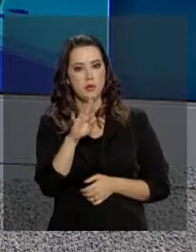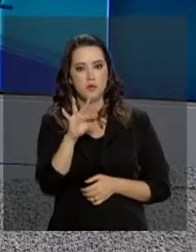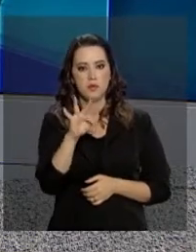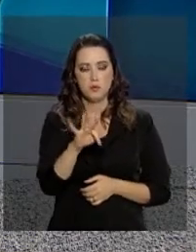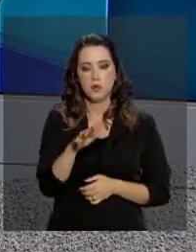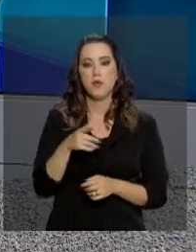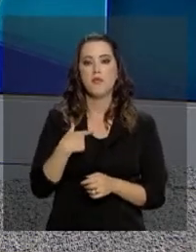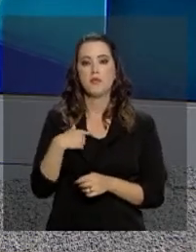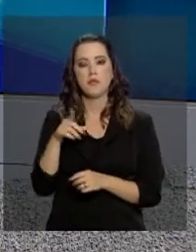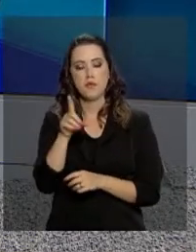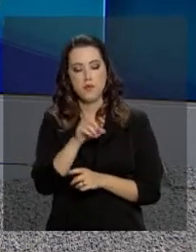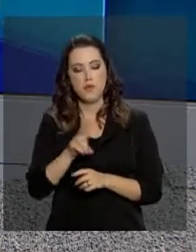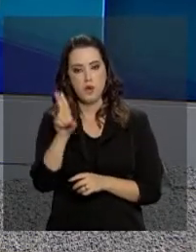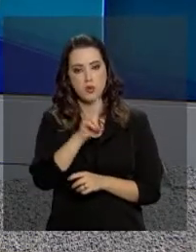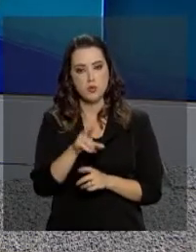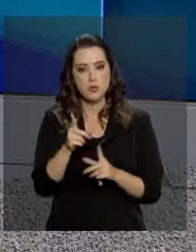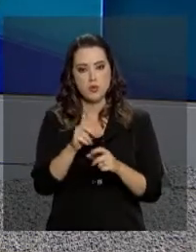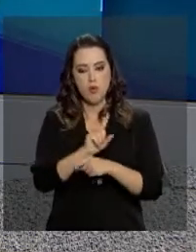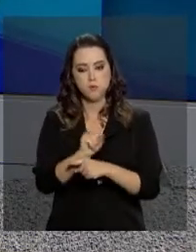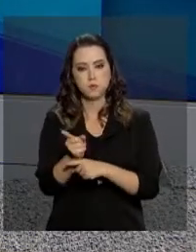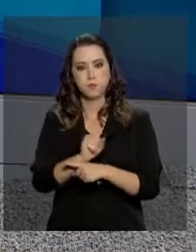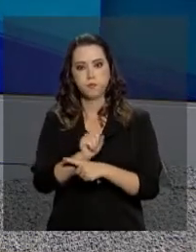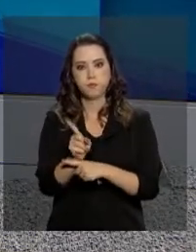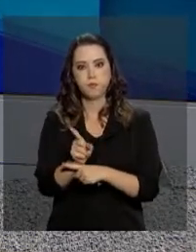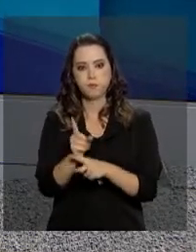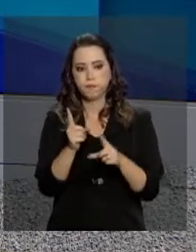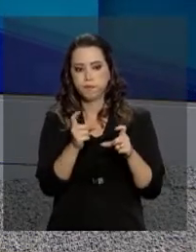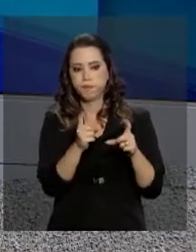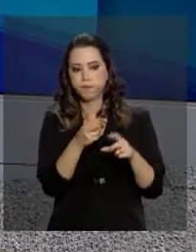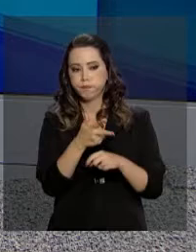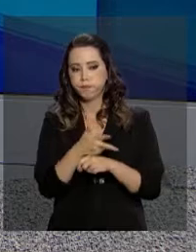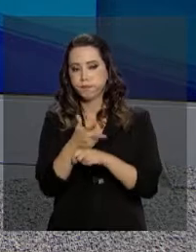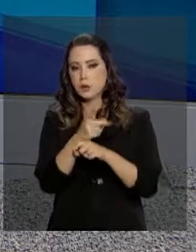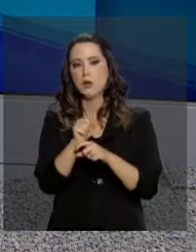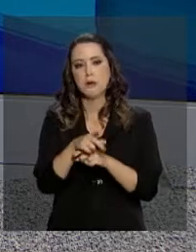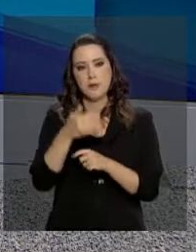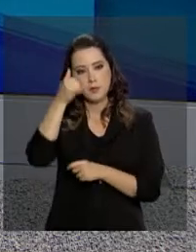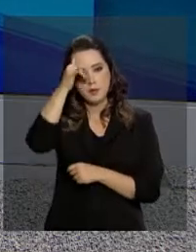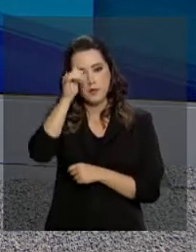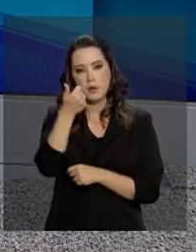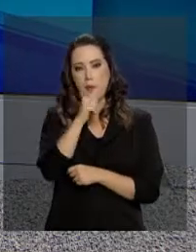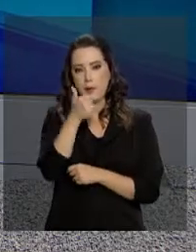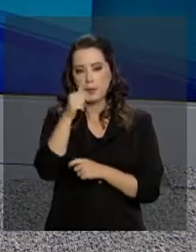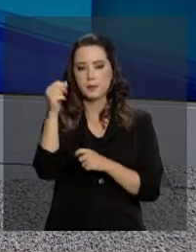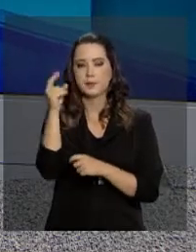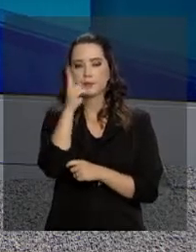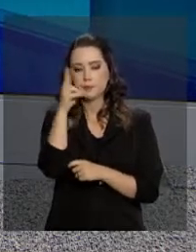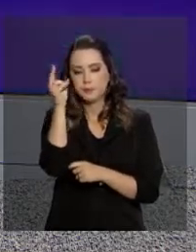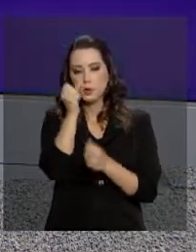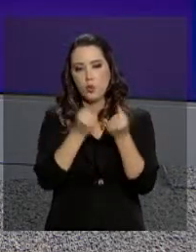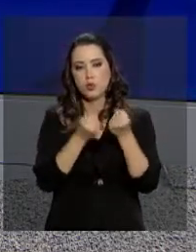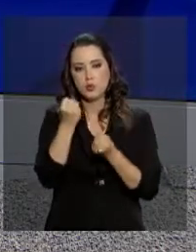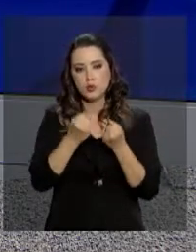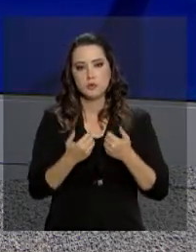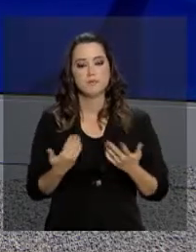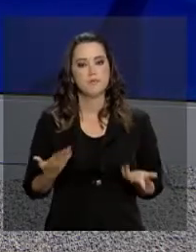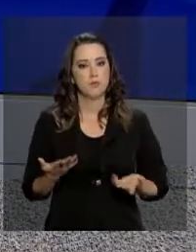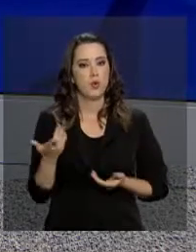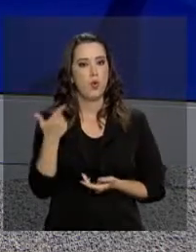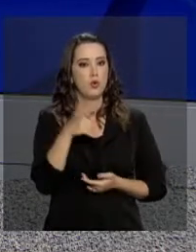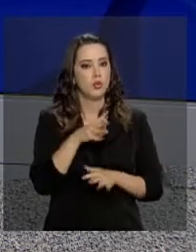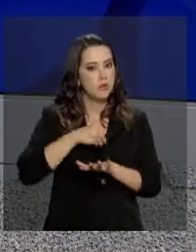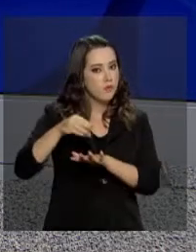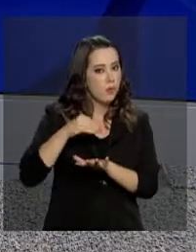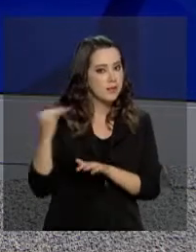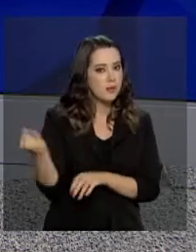uso de radares e para coibir o excesso de velocidade e a ingestão de bebida alcoólica associada à direção. E mais uma